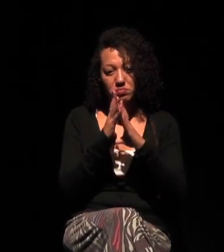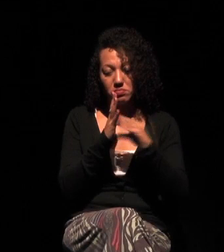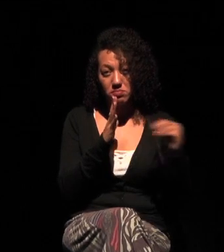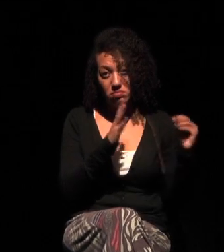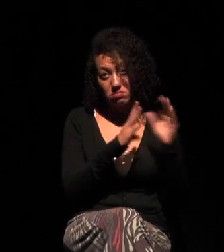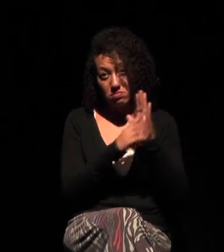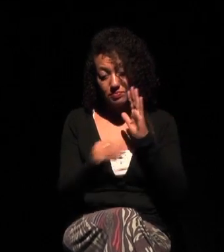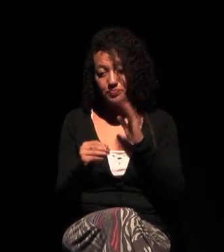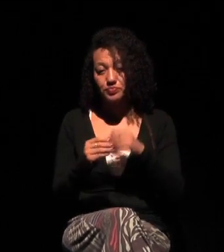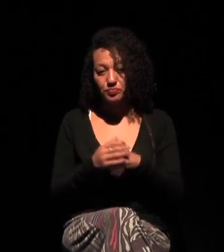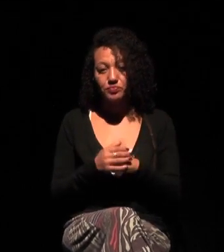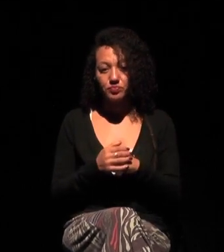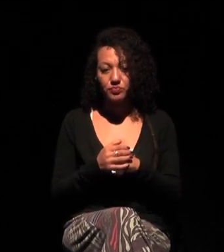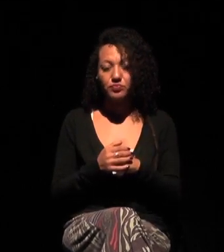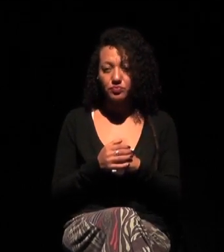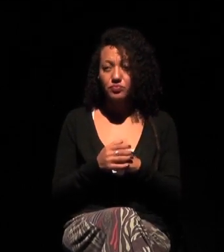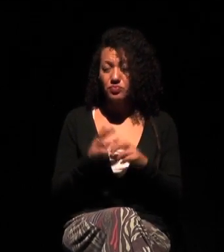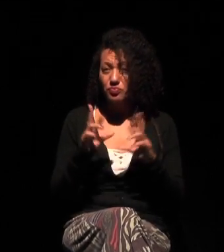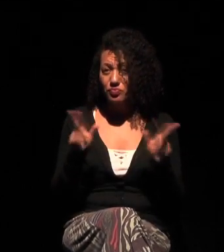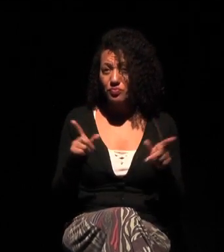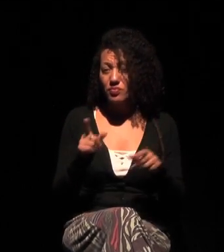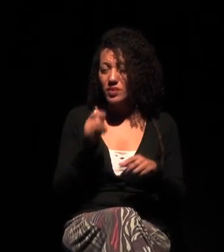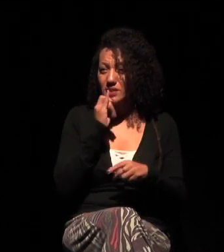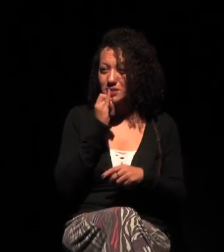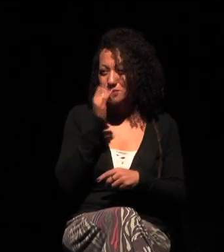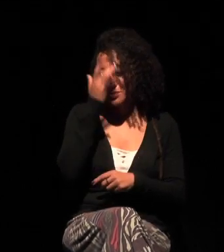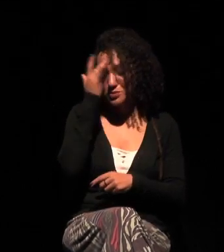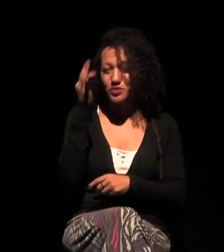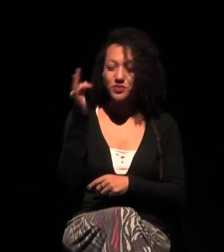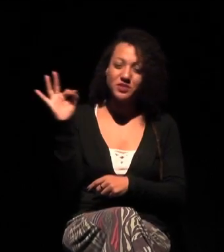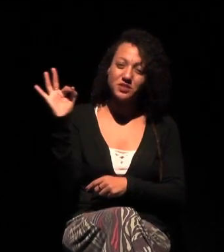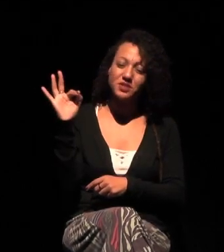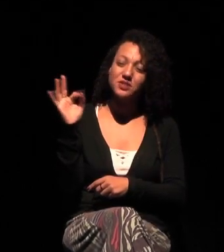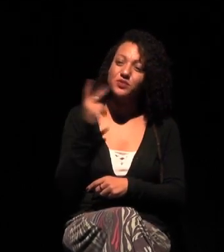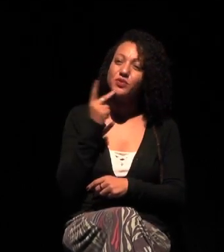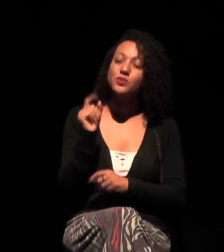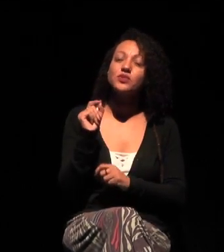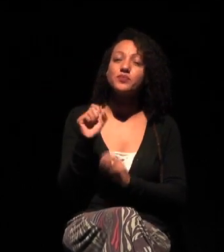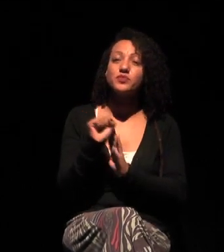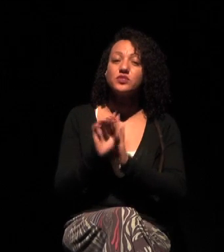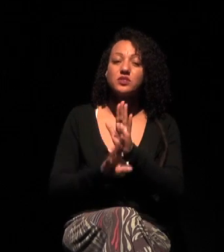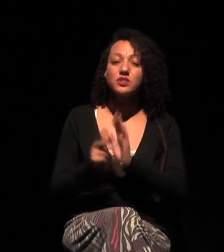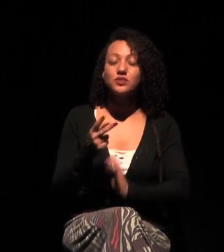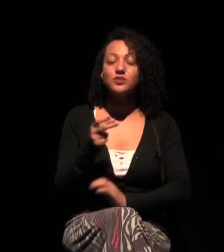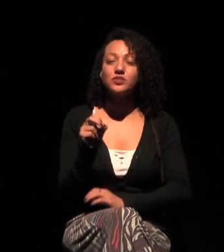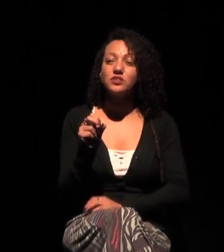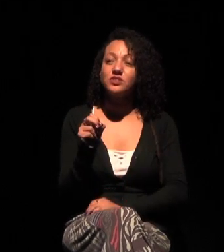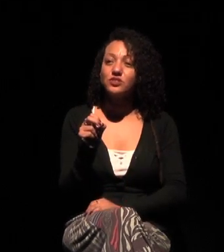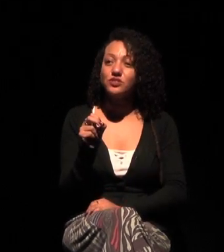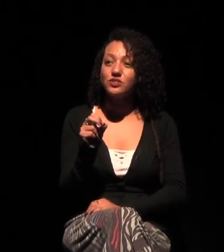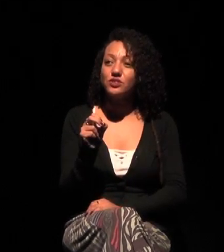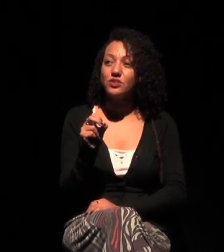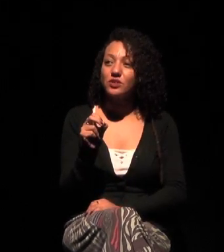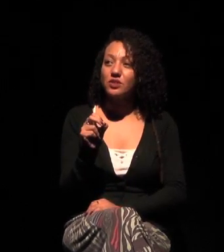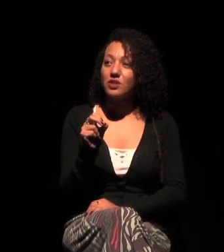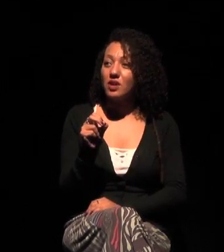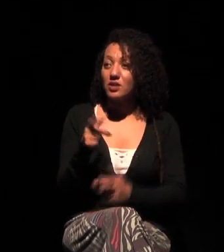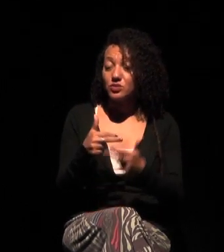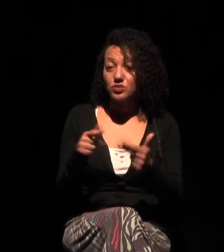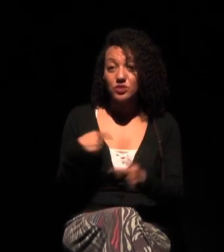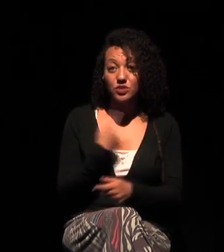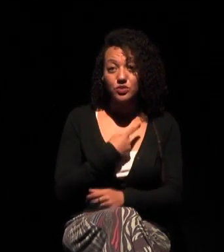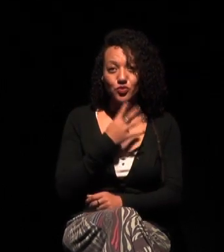é este bolo versus mal como dizem os franceses é do final do século 20 é aquilo que todos